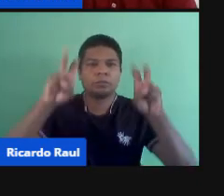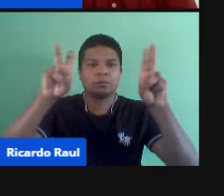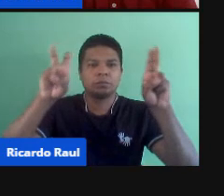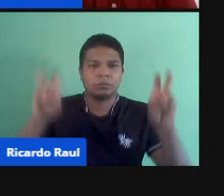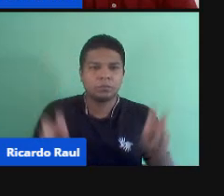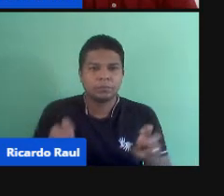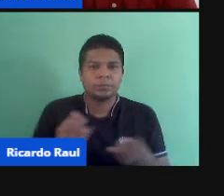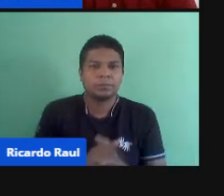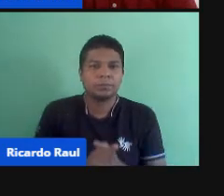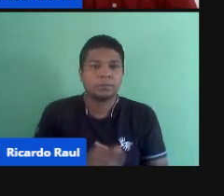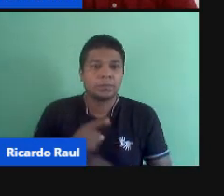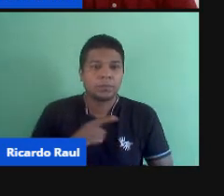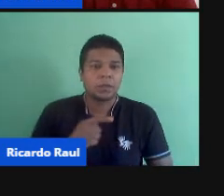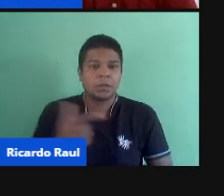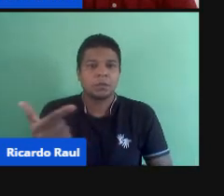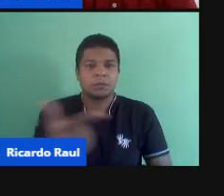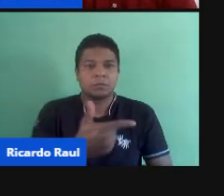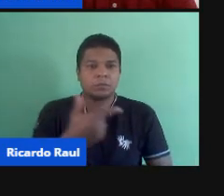nós temos